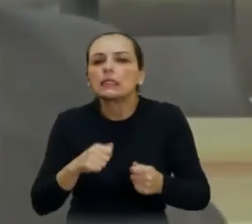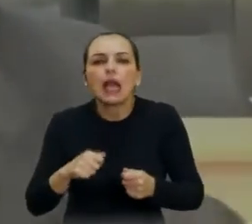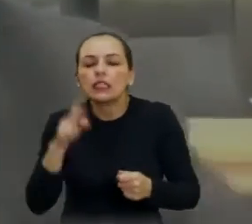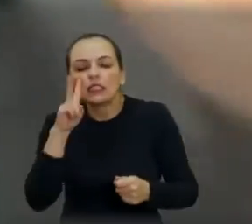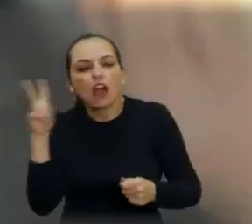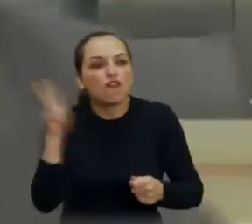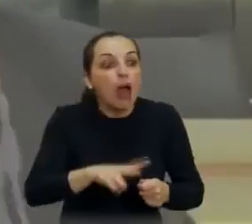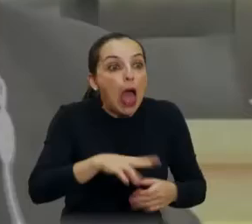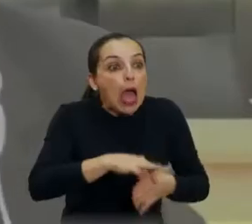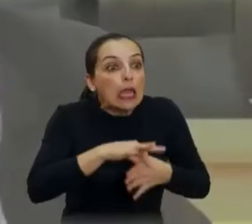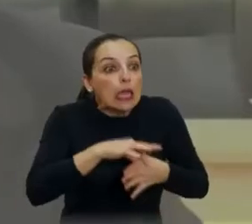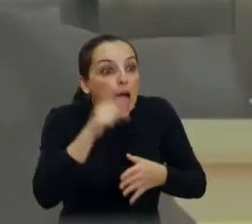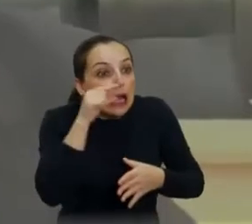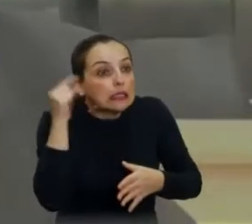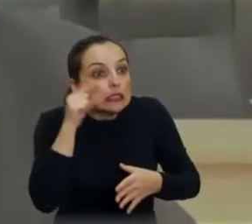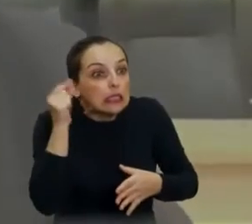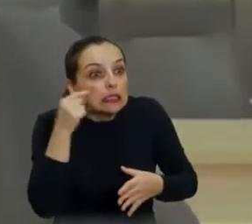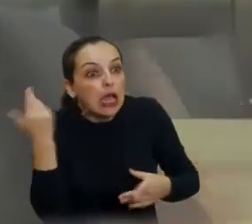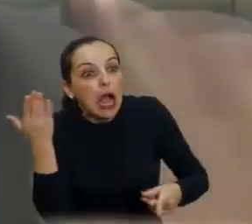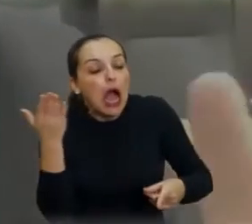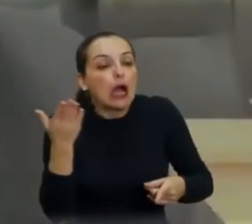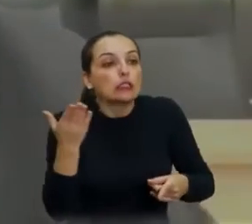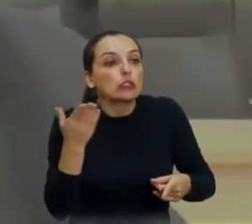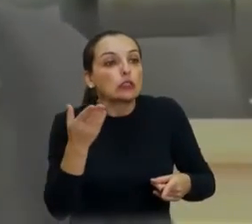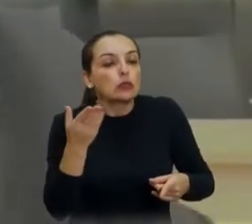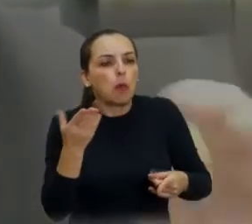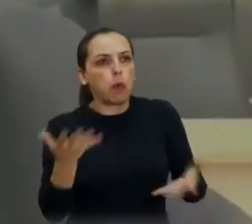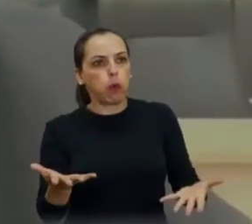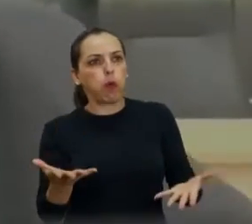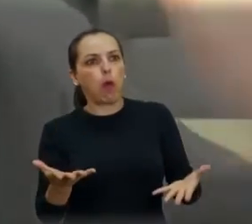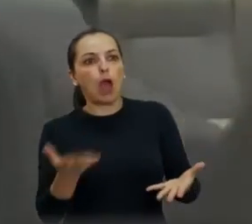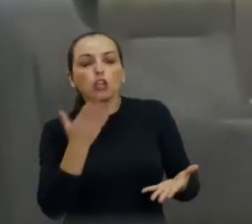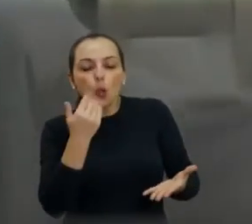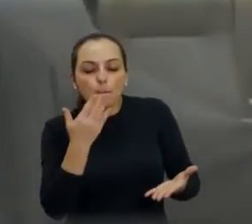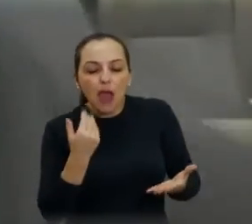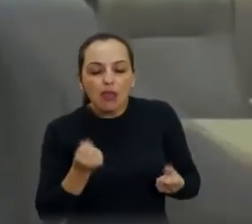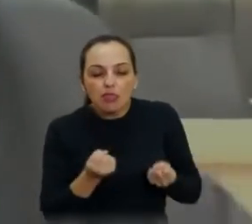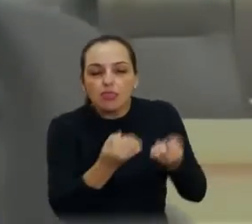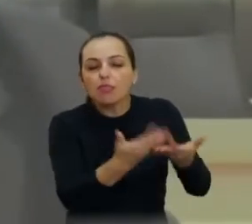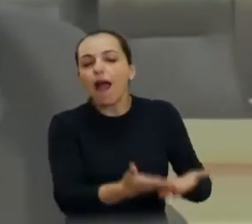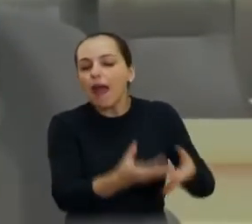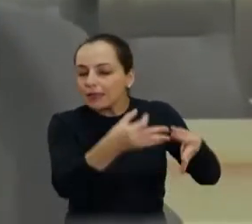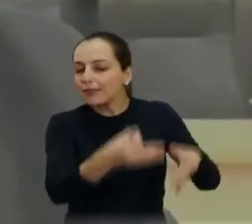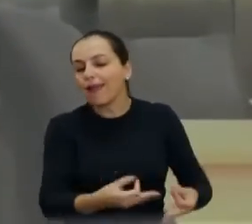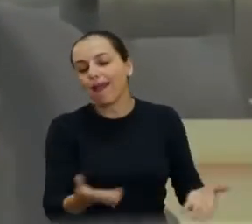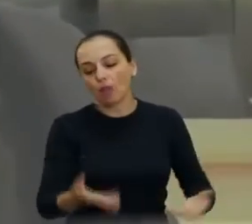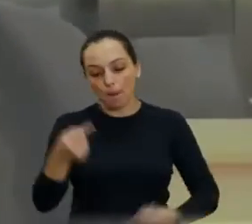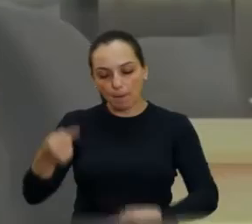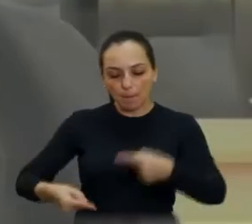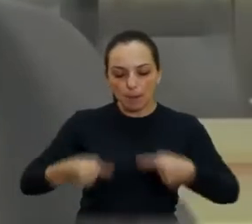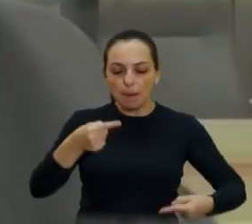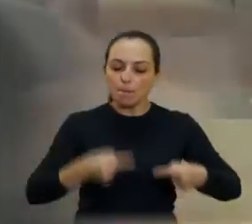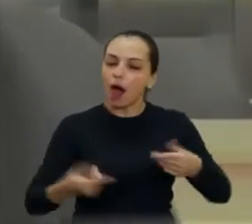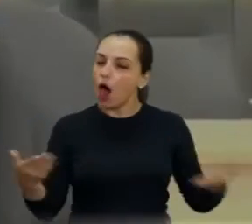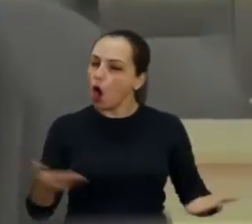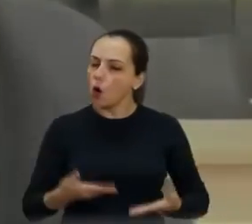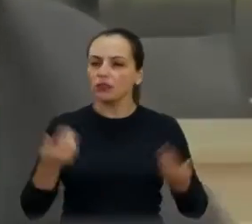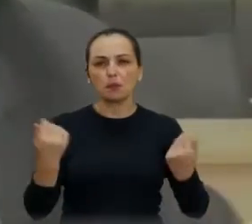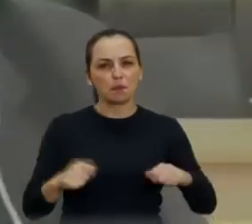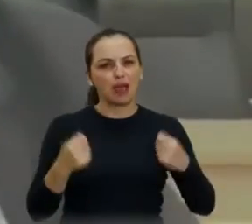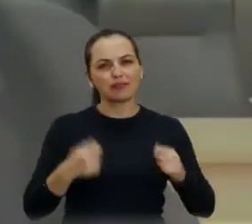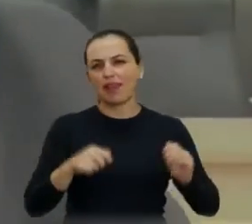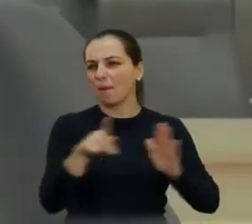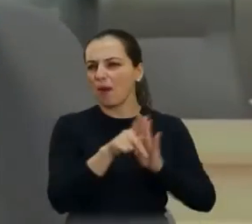na nossa cidade e no nosso país. É muito triste a gente ver e ter que debater um tema desse nessa sessão, que tem